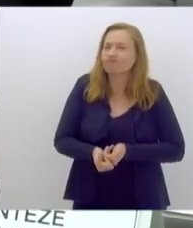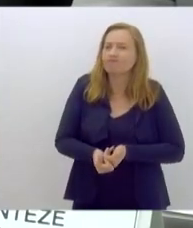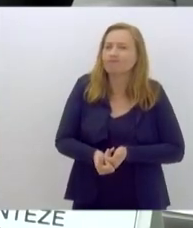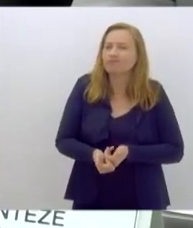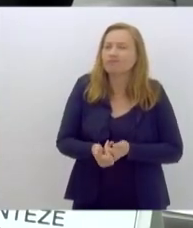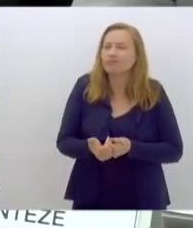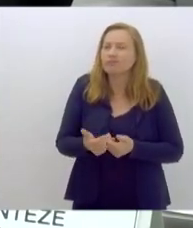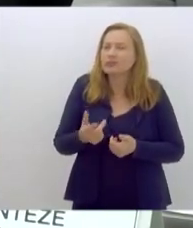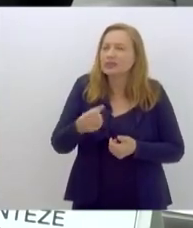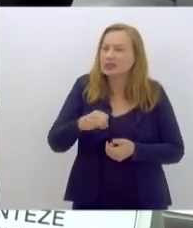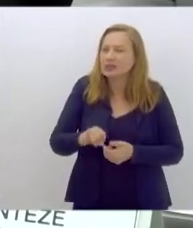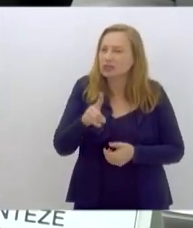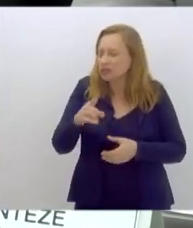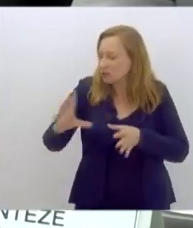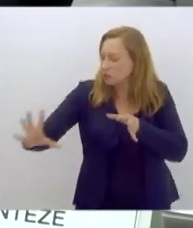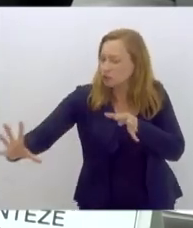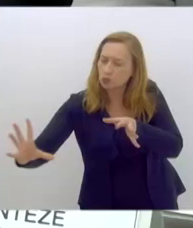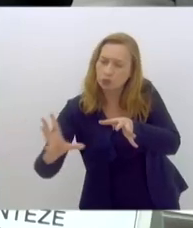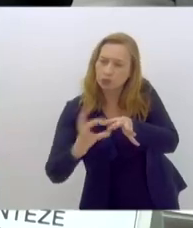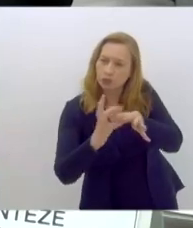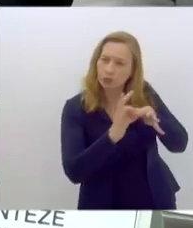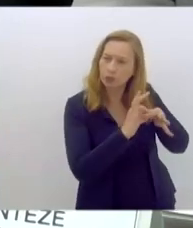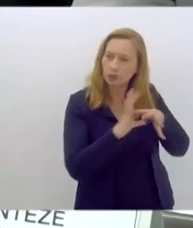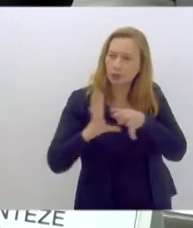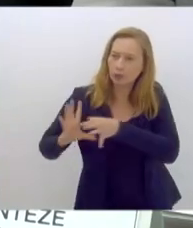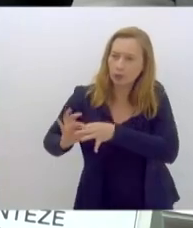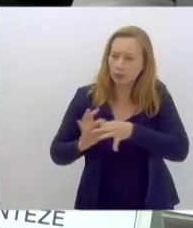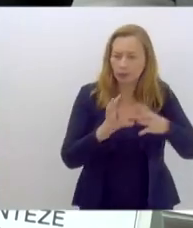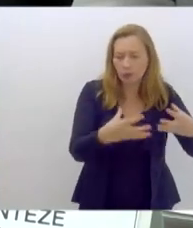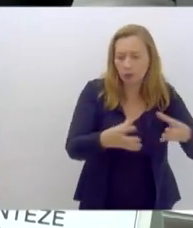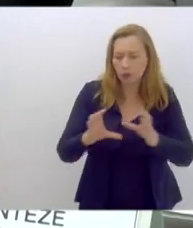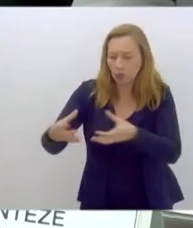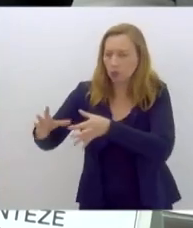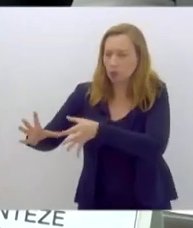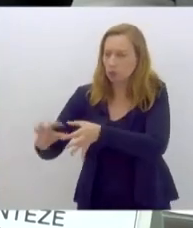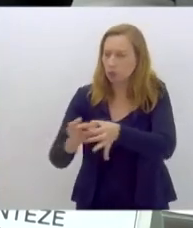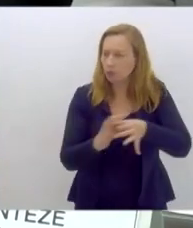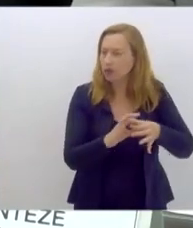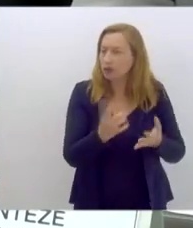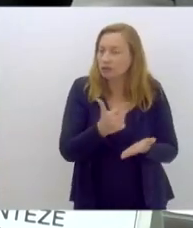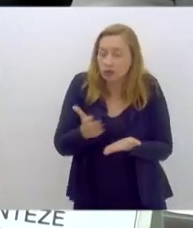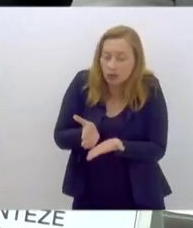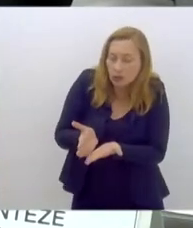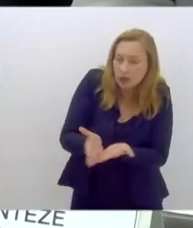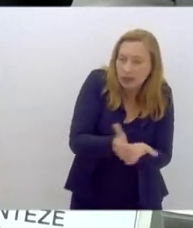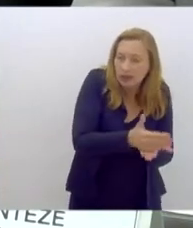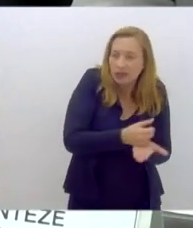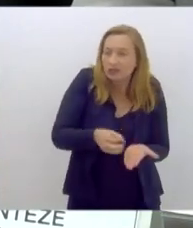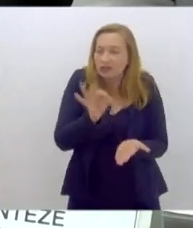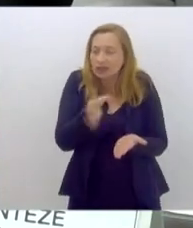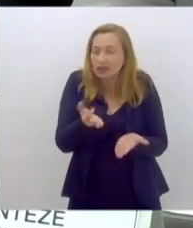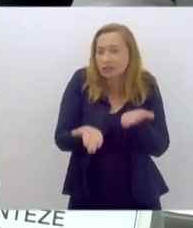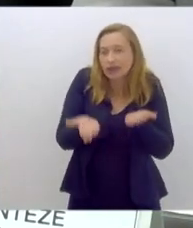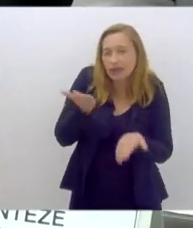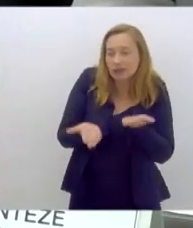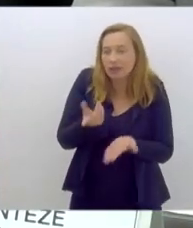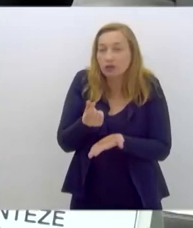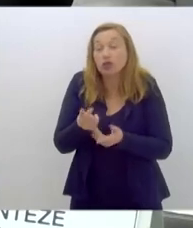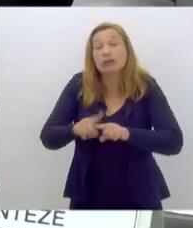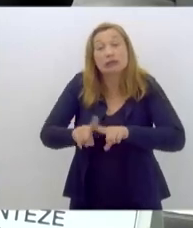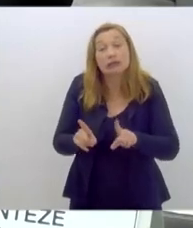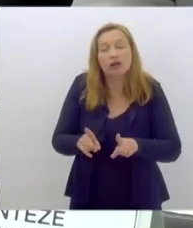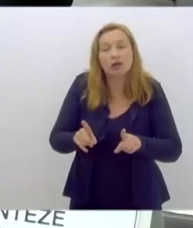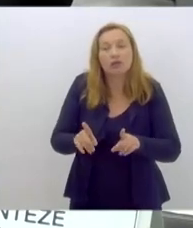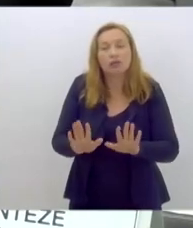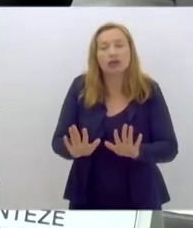não encadeia todo o setor produtivo você não gera a arrecadação suficiente para equilibrar as contas então é a partir daí